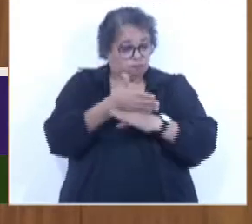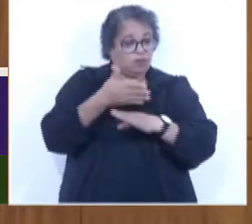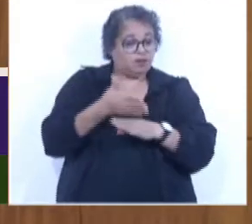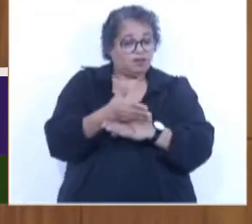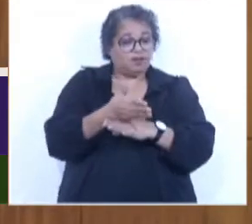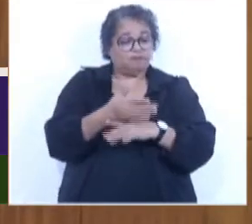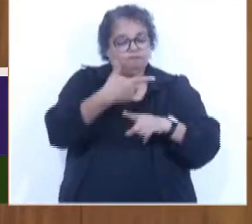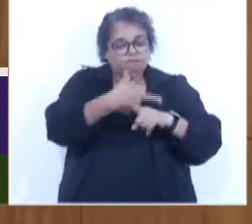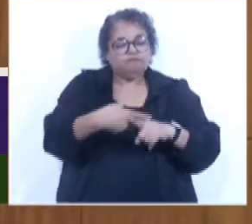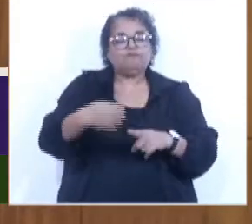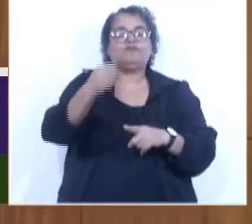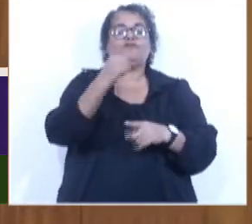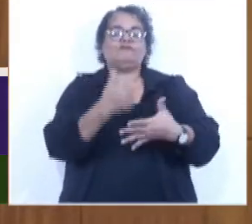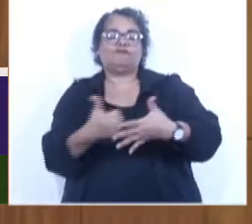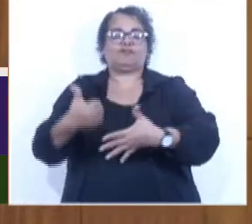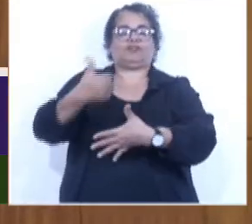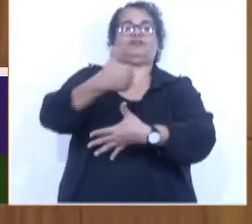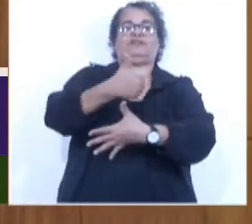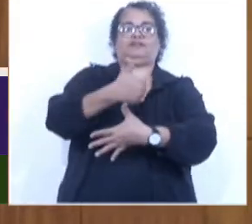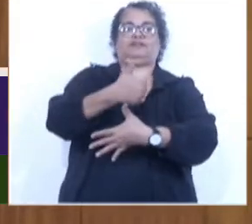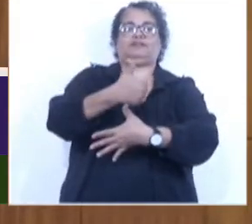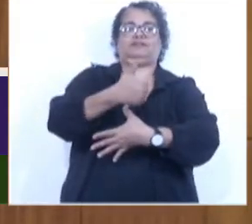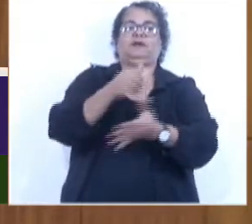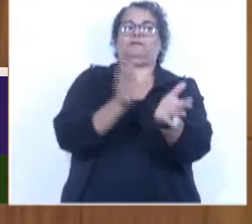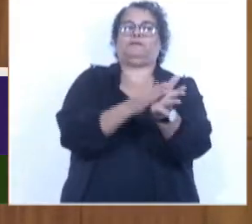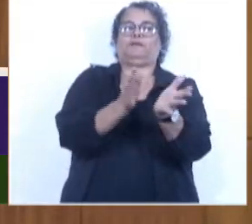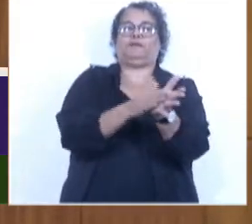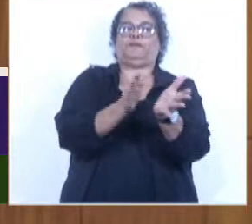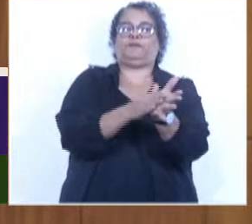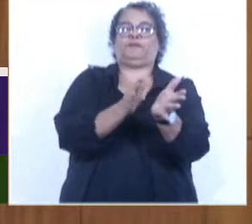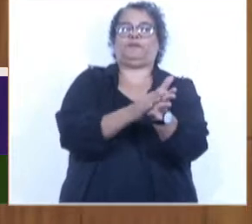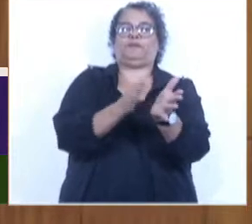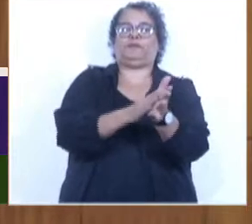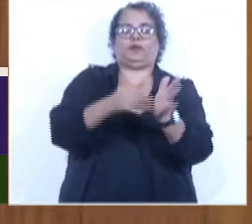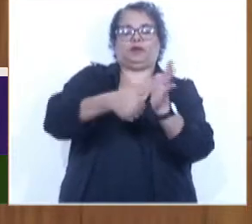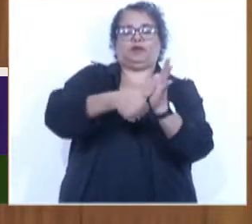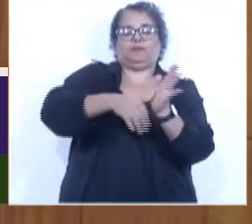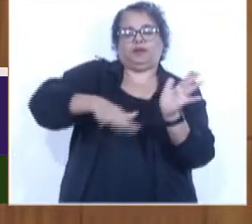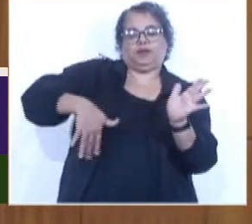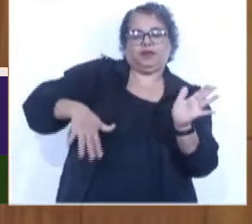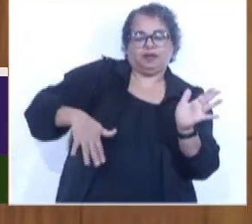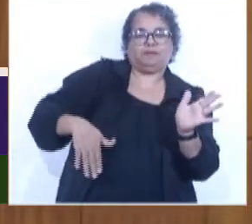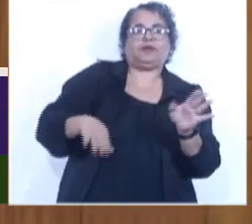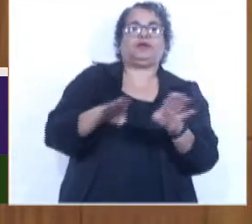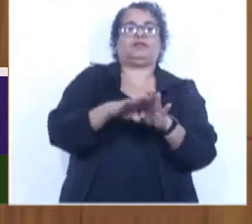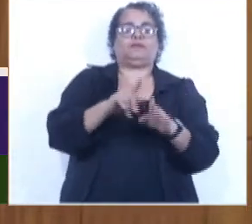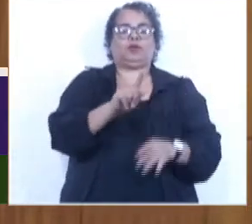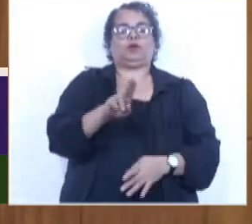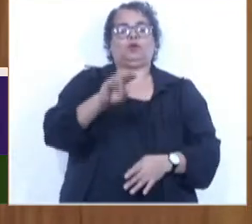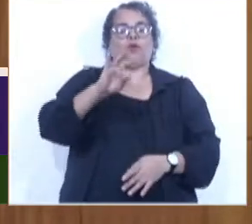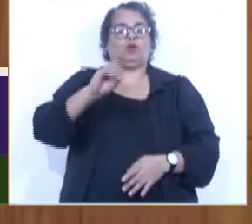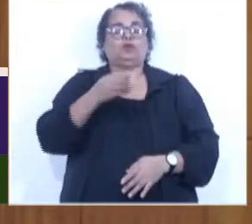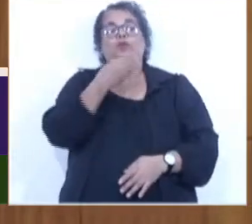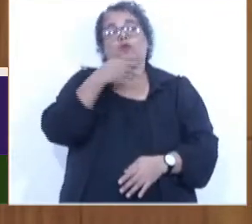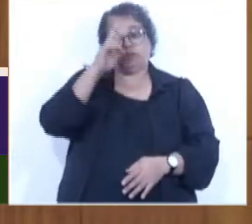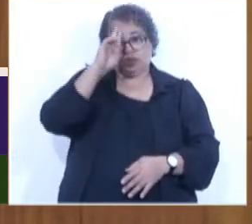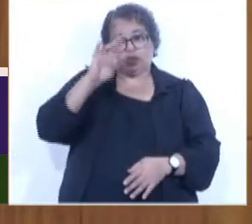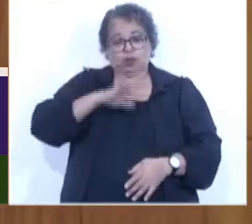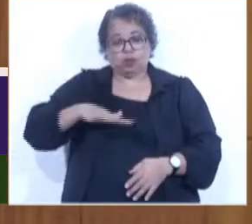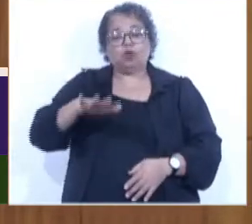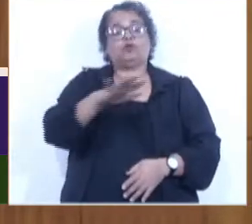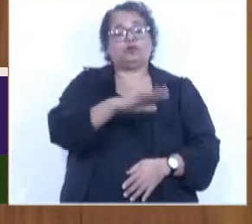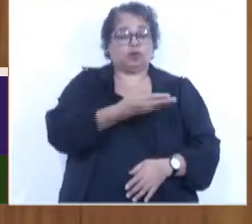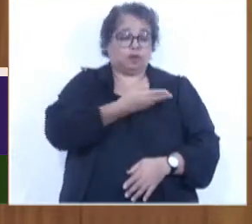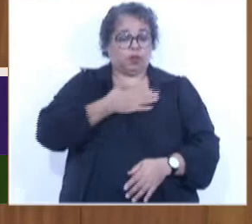cheguem aí ao alto rendimento Então parabéns Praia Clube para Parabéns Guto diretores todos os diretores meus